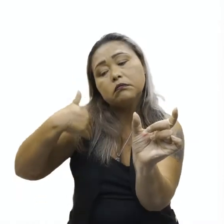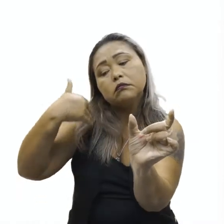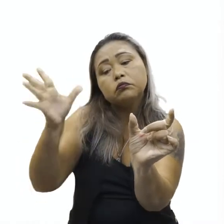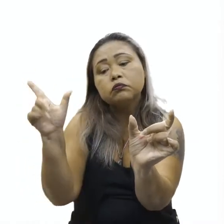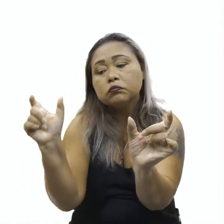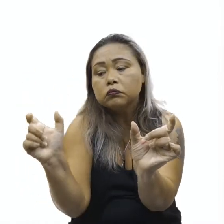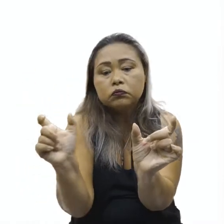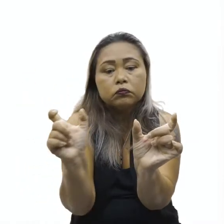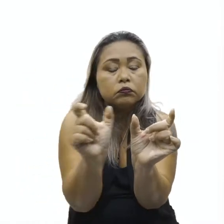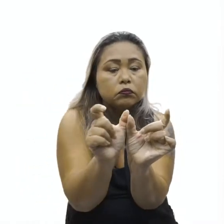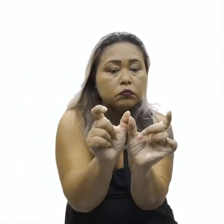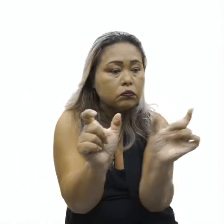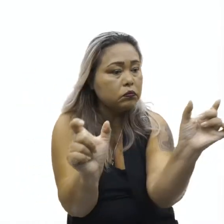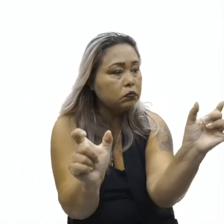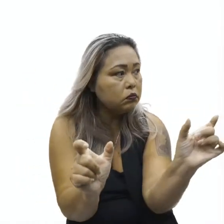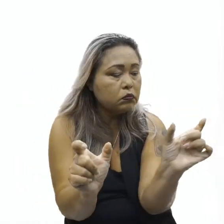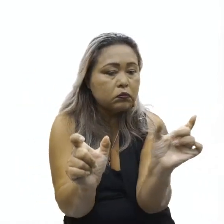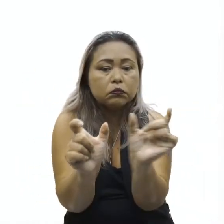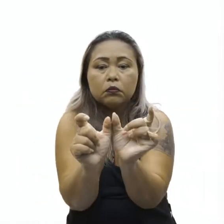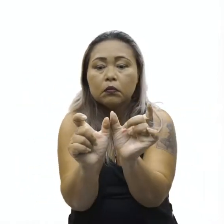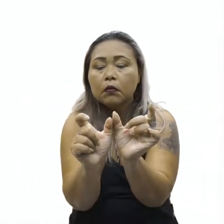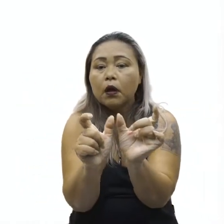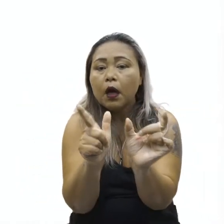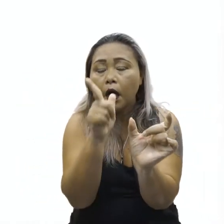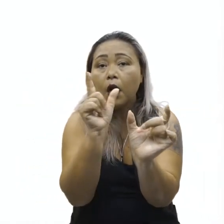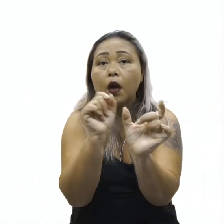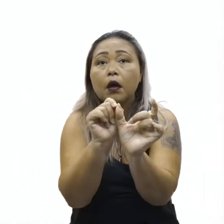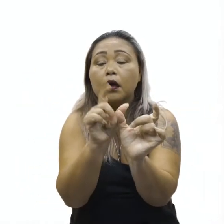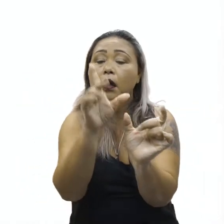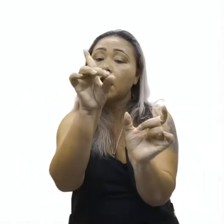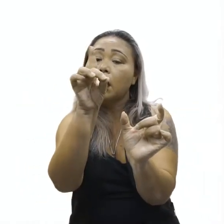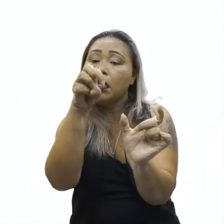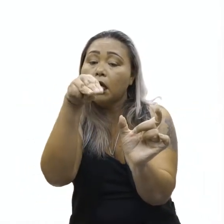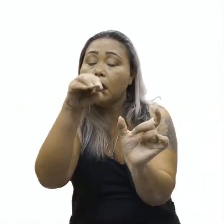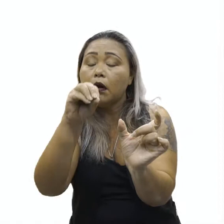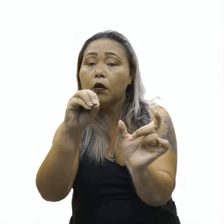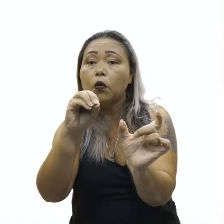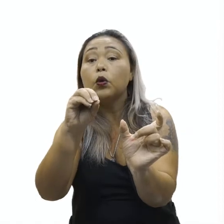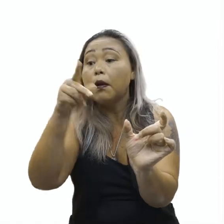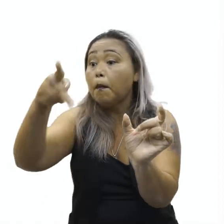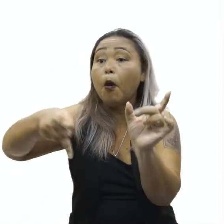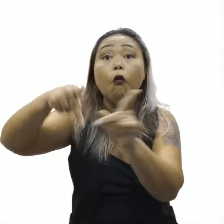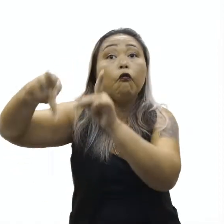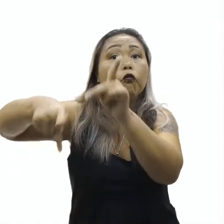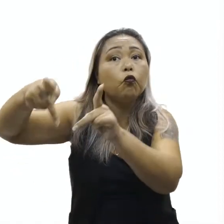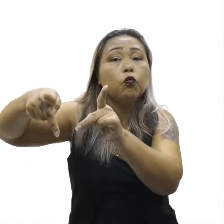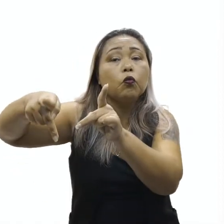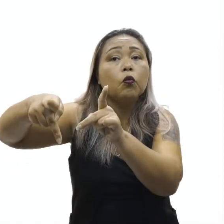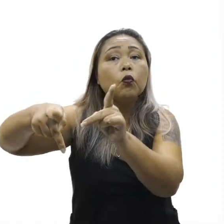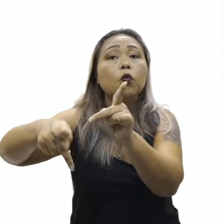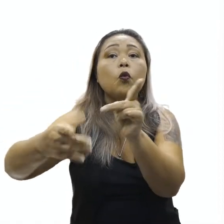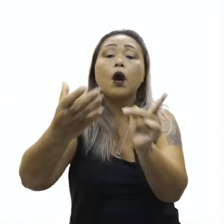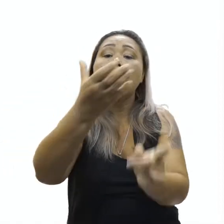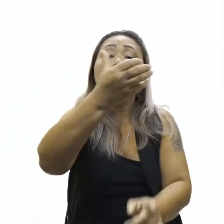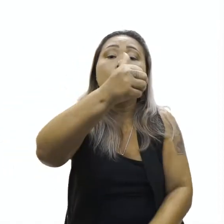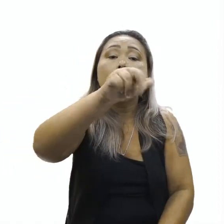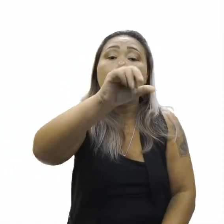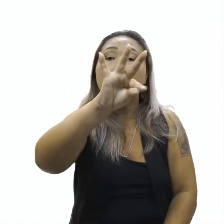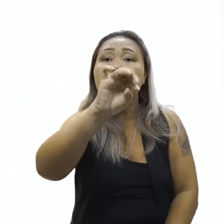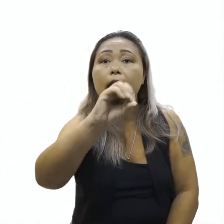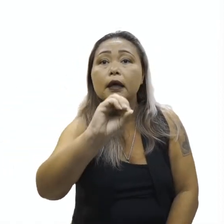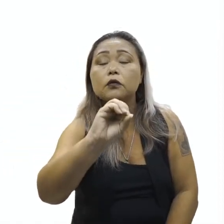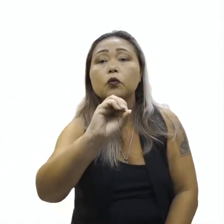dos vocábulos gregos, que vem de demos, que quer dizer povo, e kratos, que quer